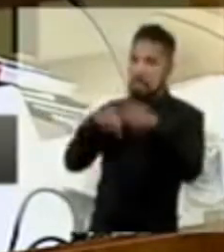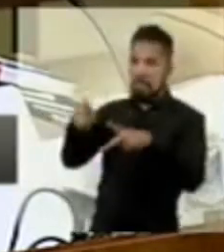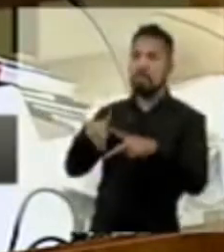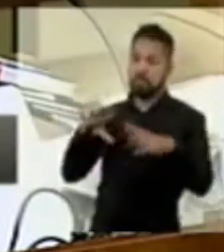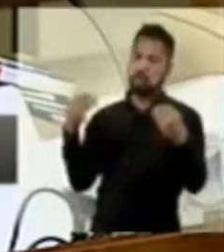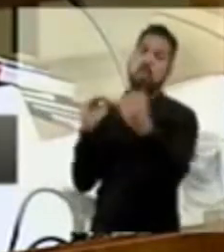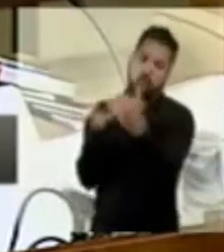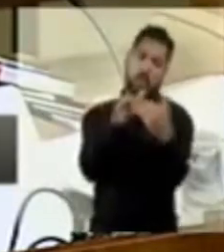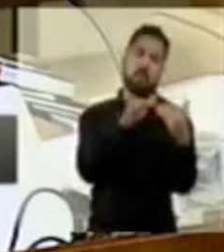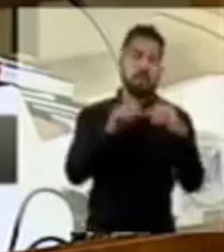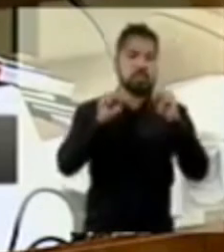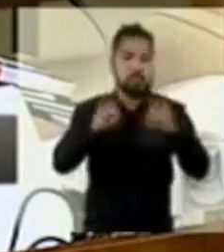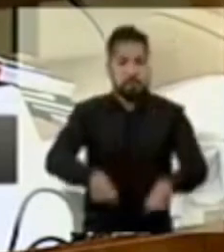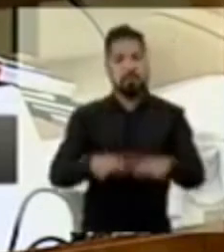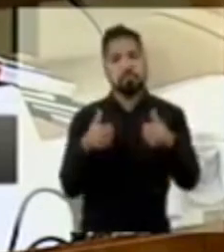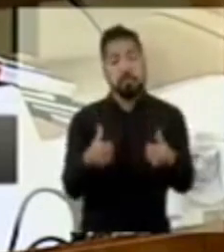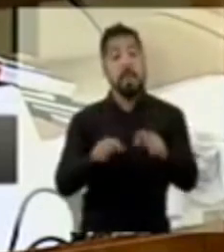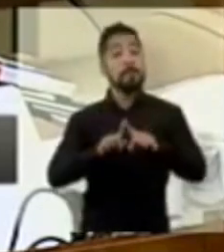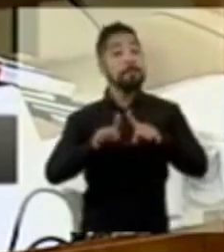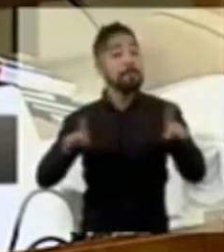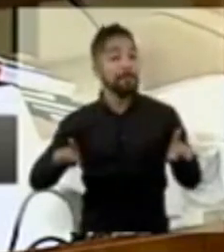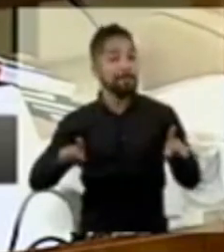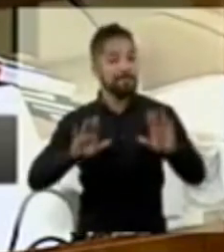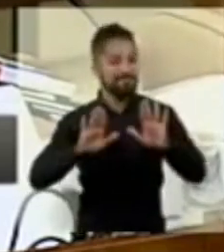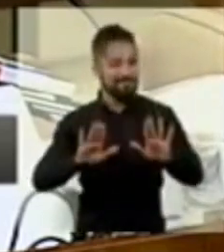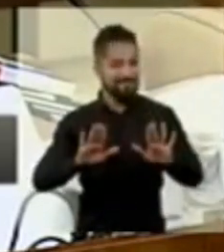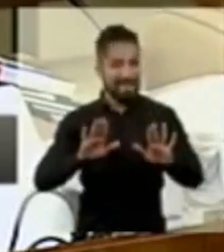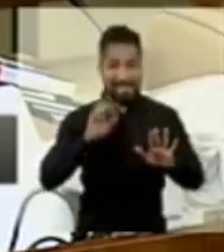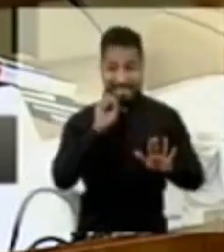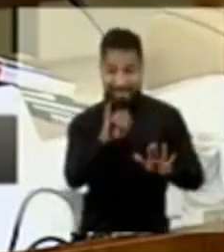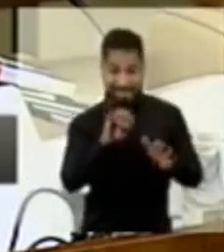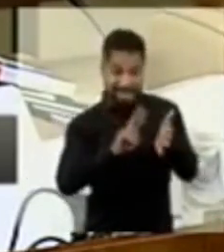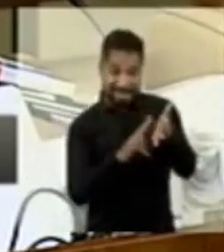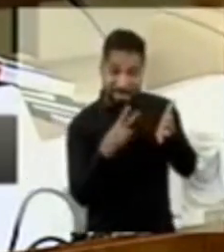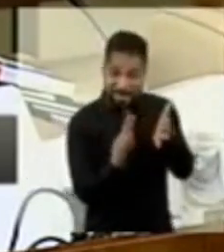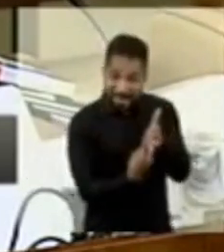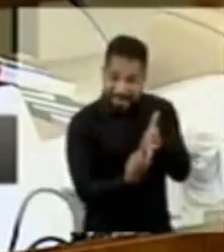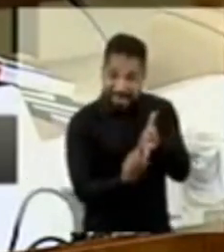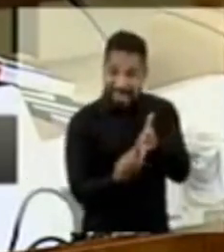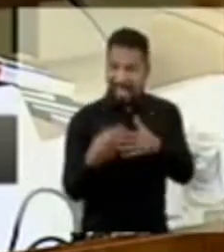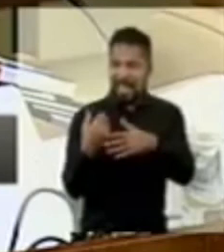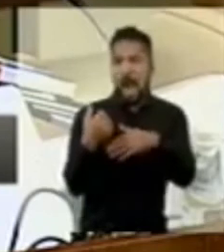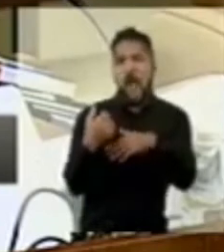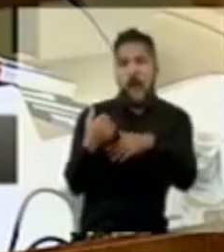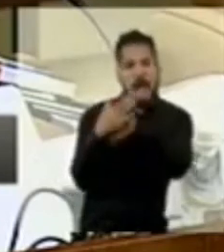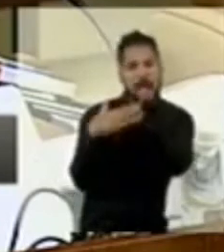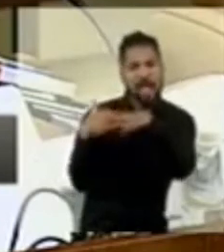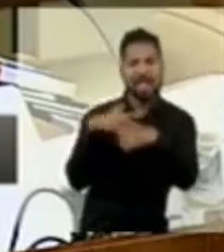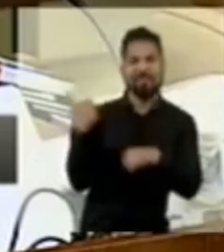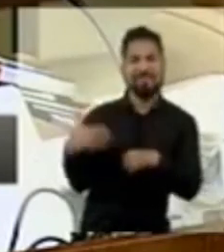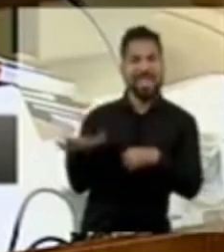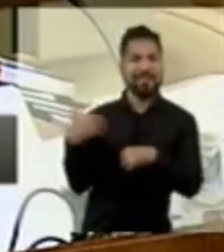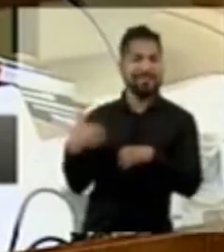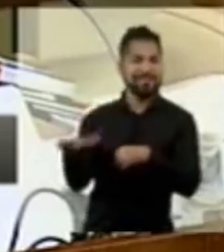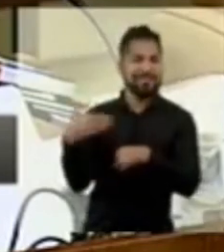estamos todos de acordo mas uma interpretação que produz conseqüências absurdas